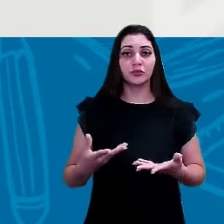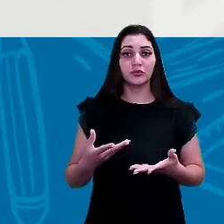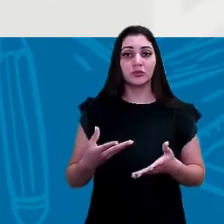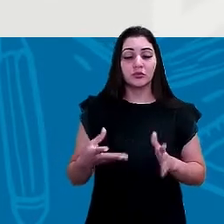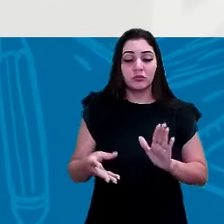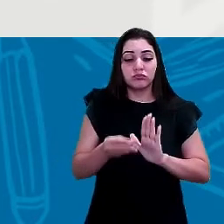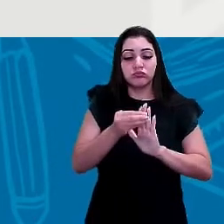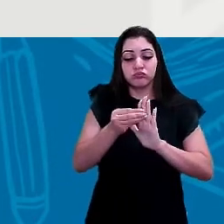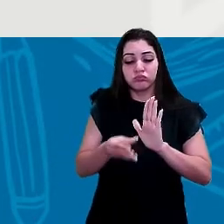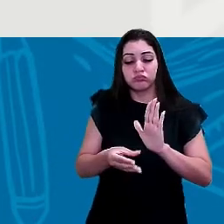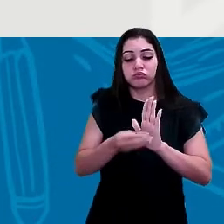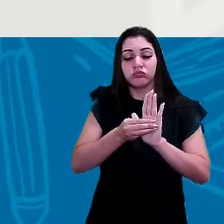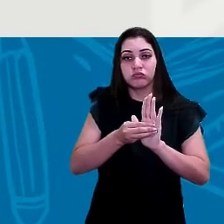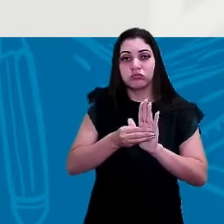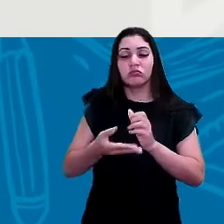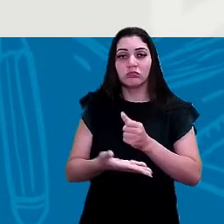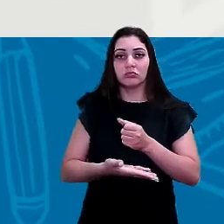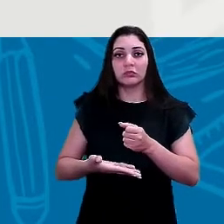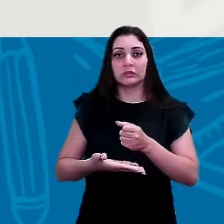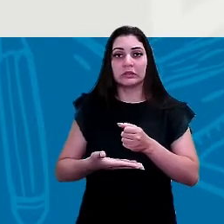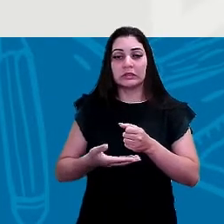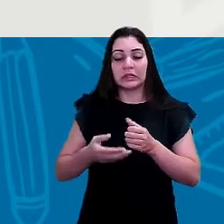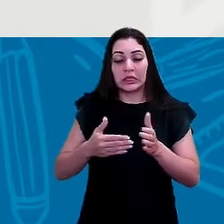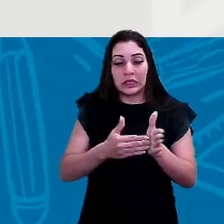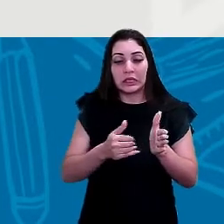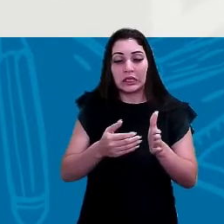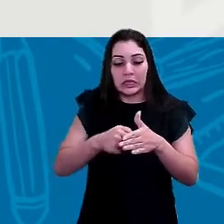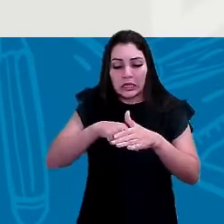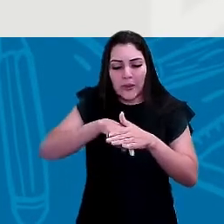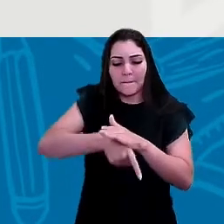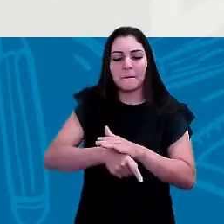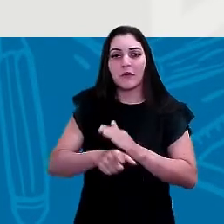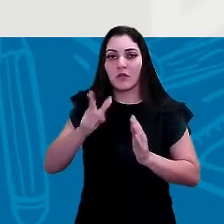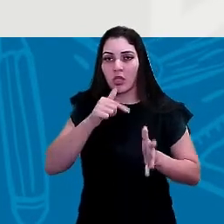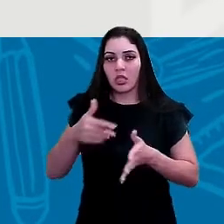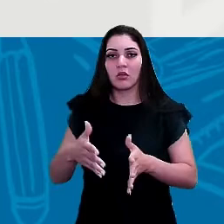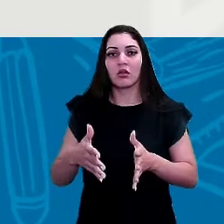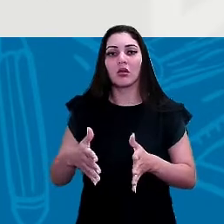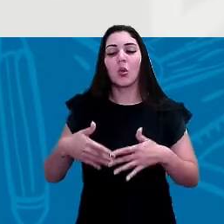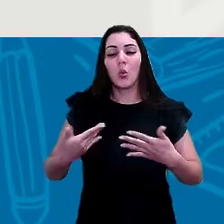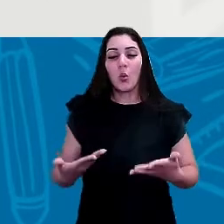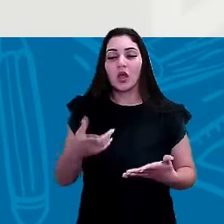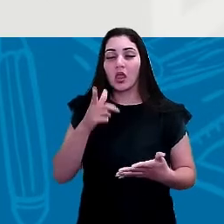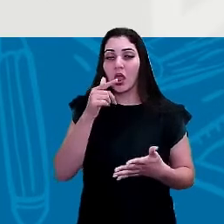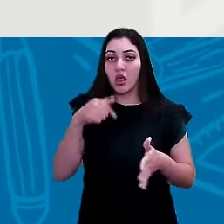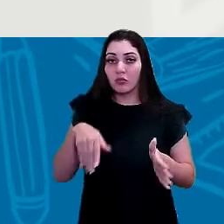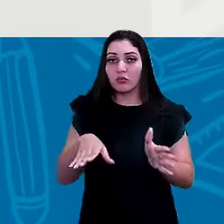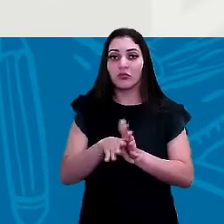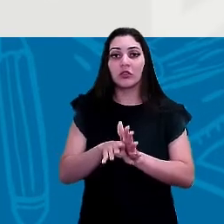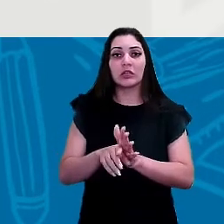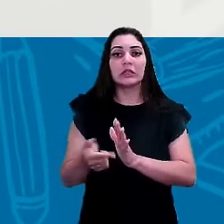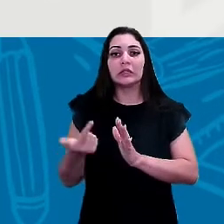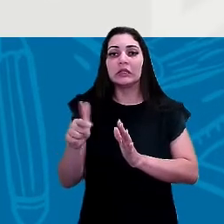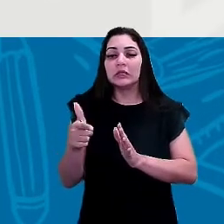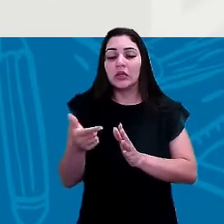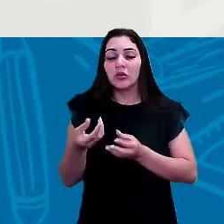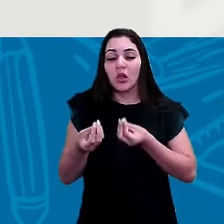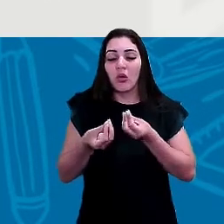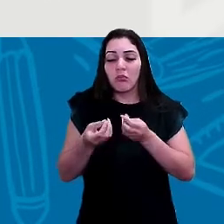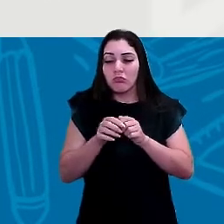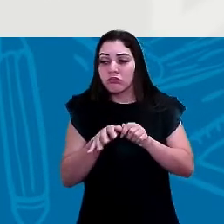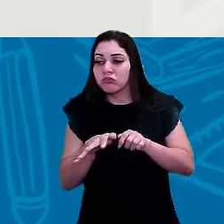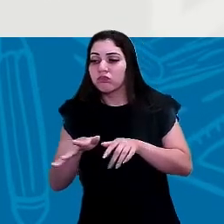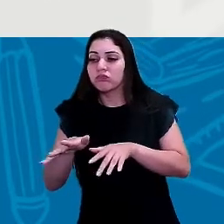acumulado no seu fundo e vai tirando a profundidade do rio. Então a água, quando chega, ela não tem mais por onde